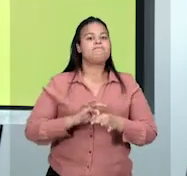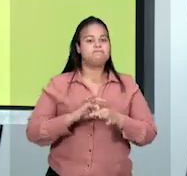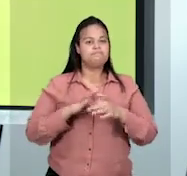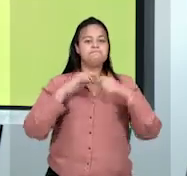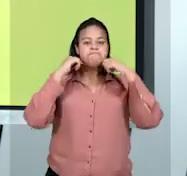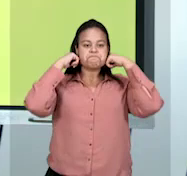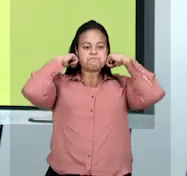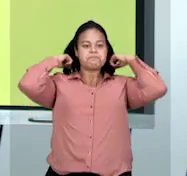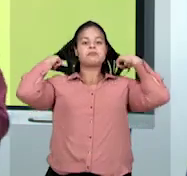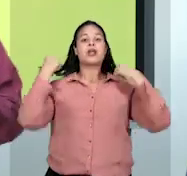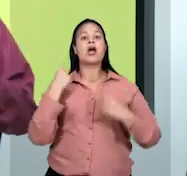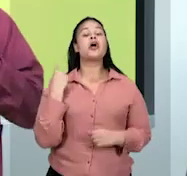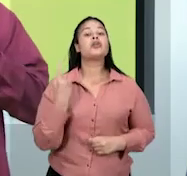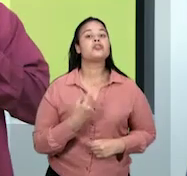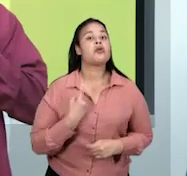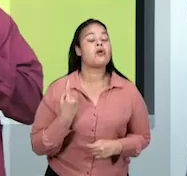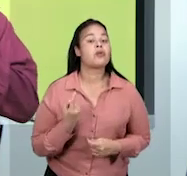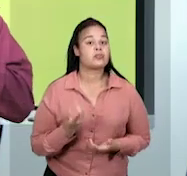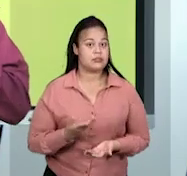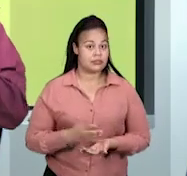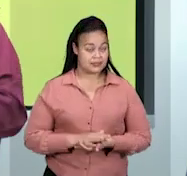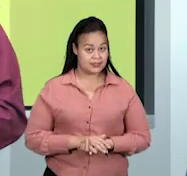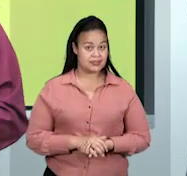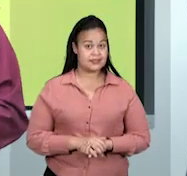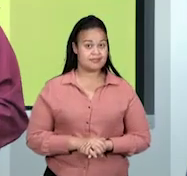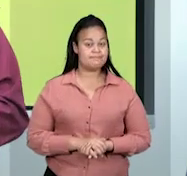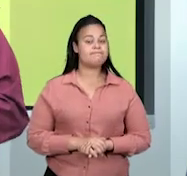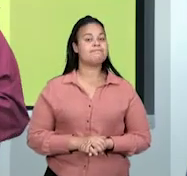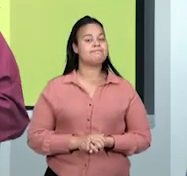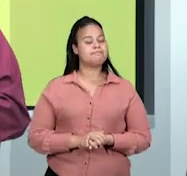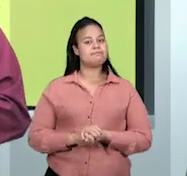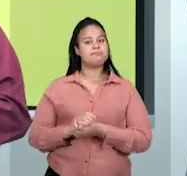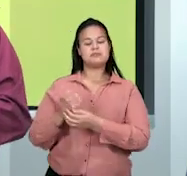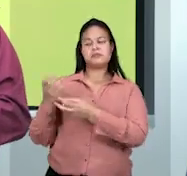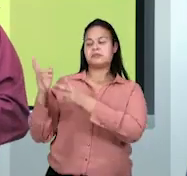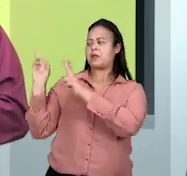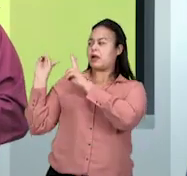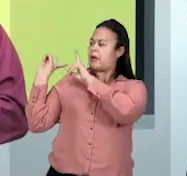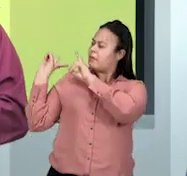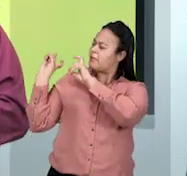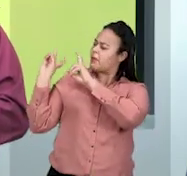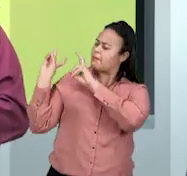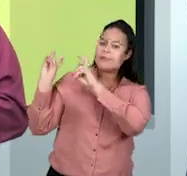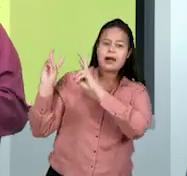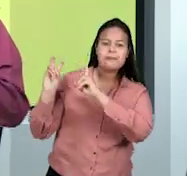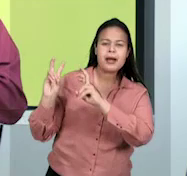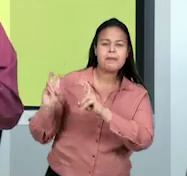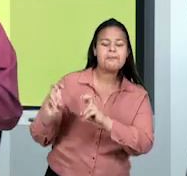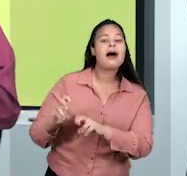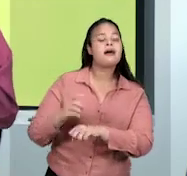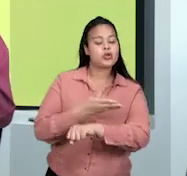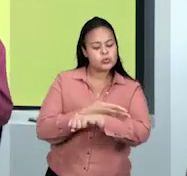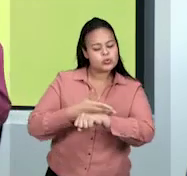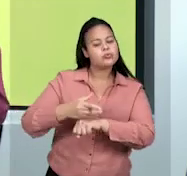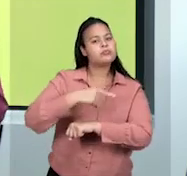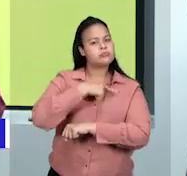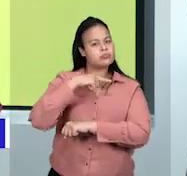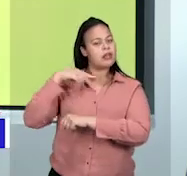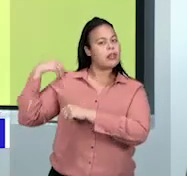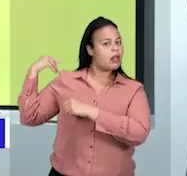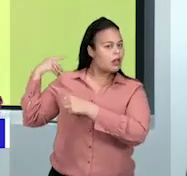Então, nós ainda bebemos muito das fontes antigas. Nós